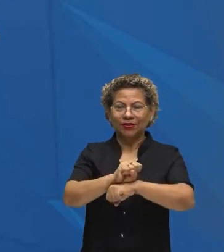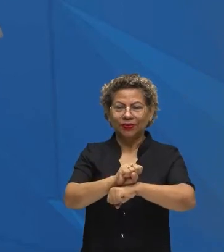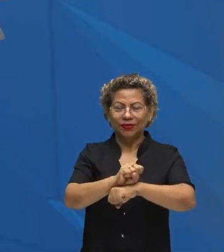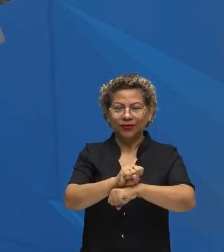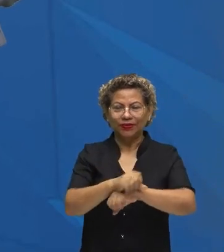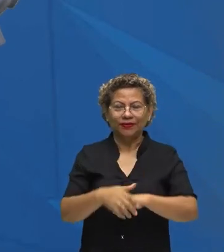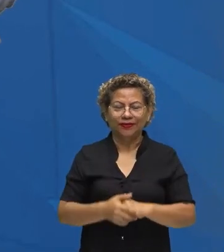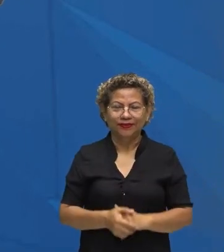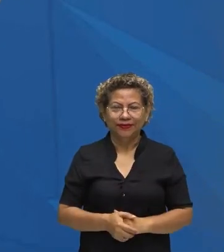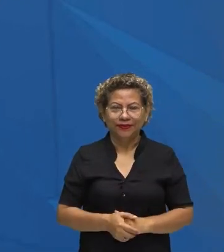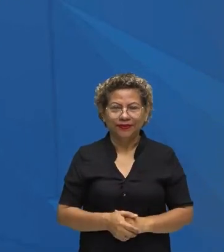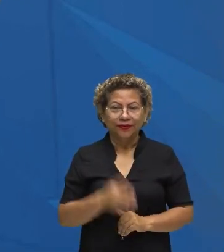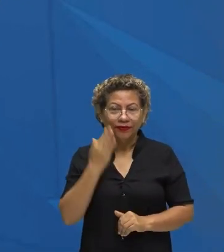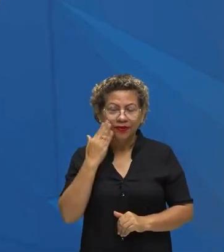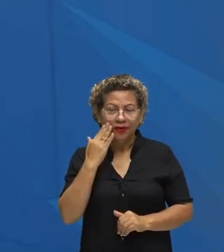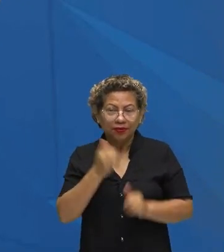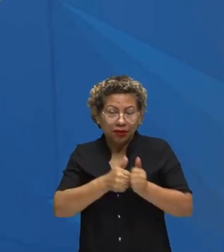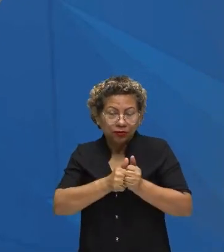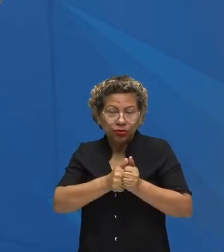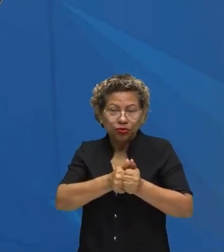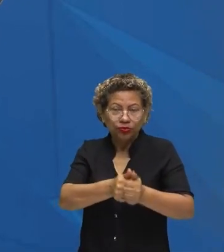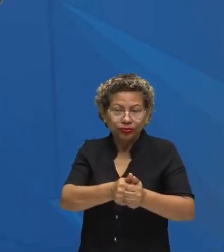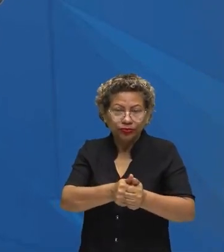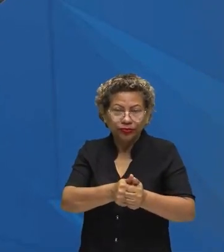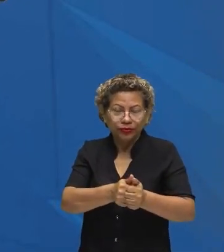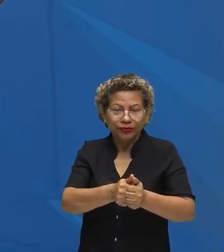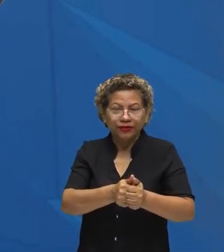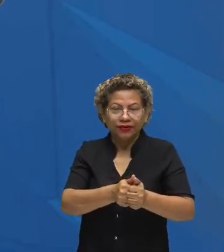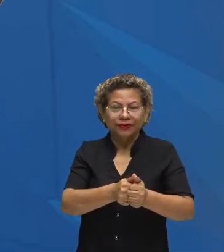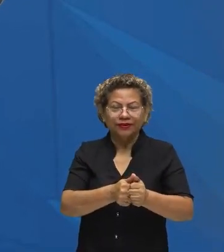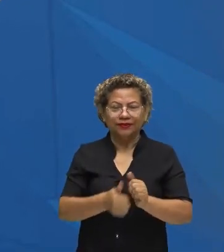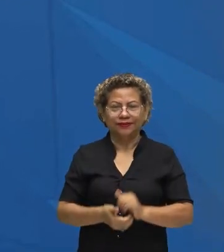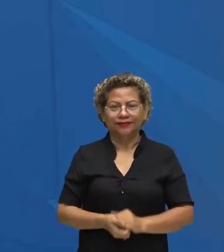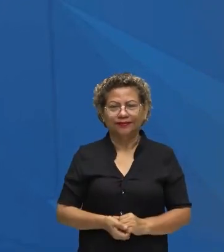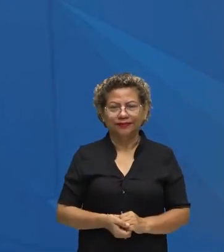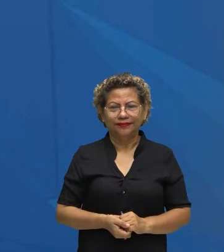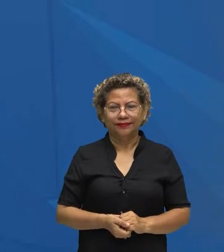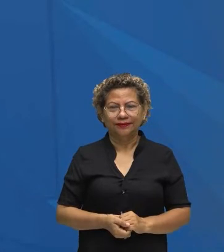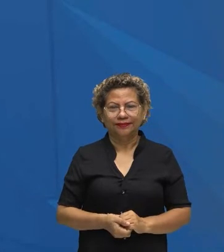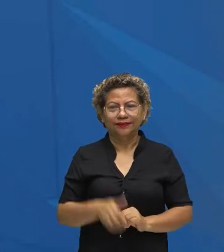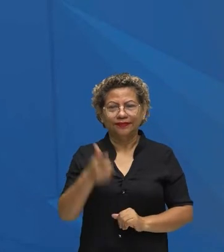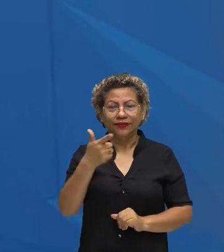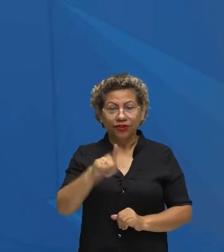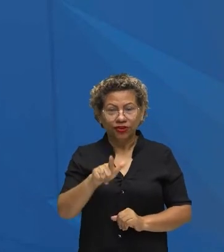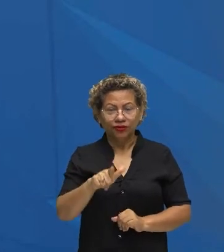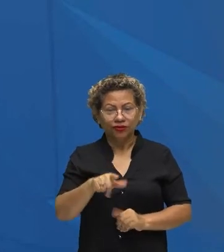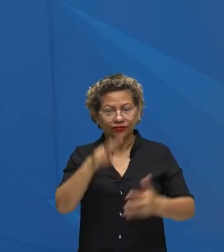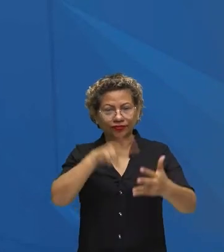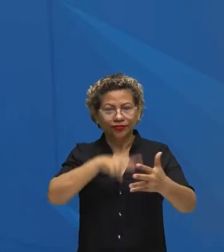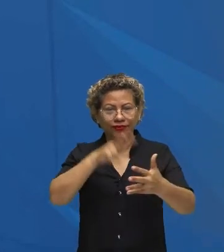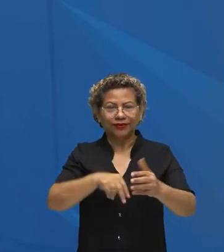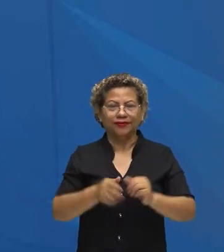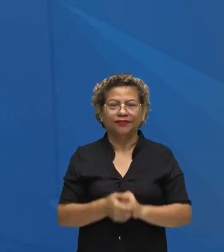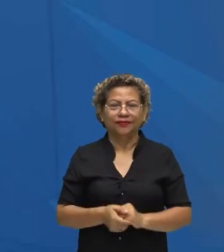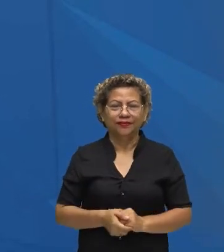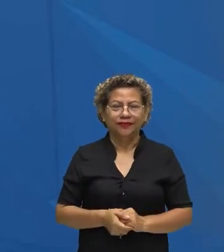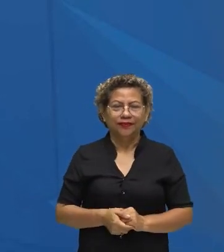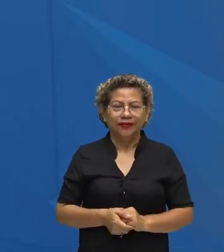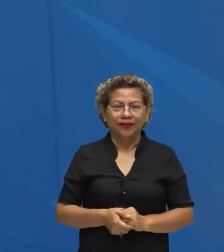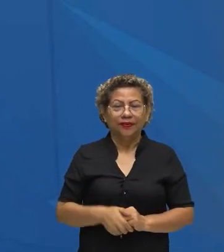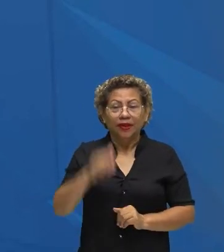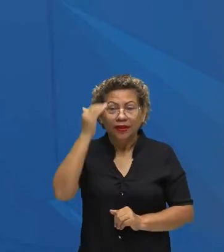quem está acompanhando comigo no YouTube, para um bom entendedor, meia palavra é o quê? Serve, basta ou